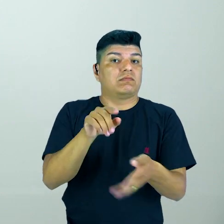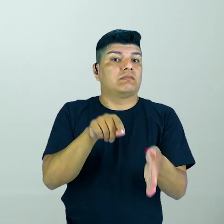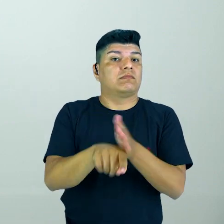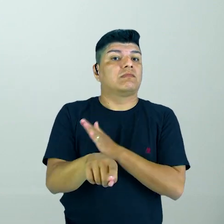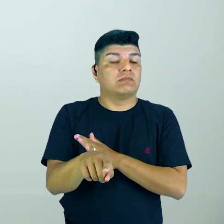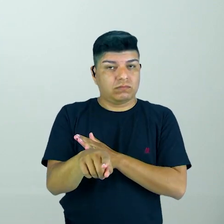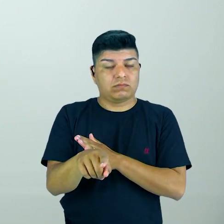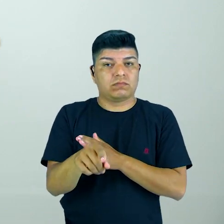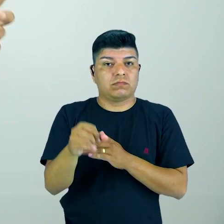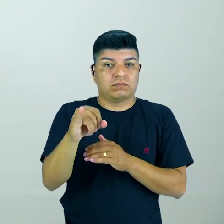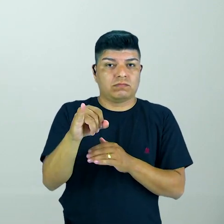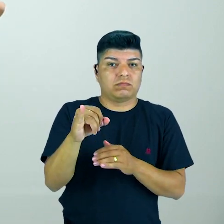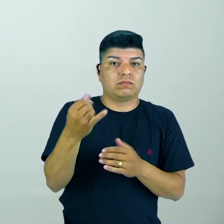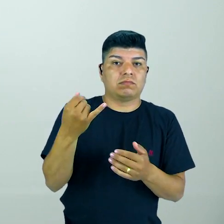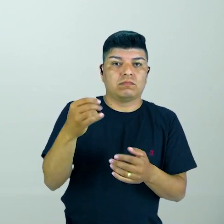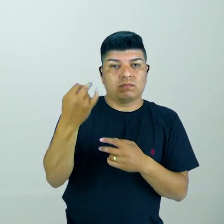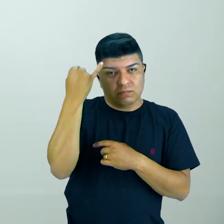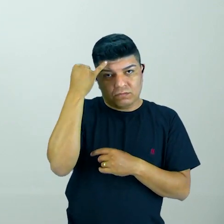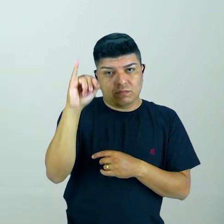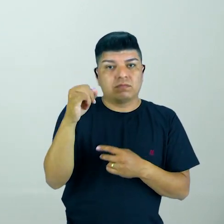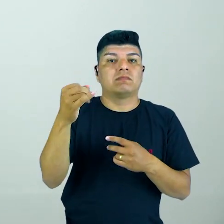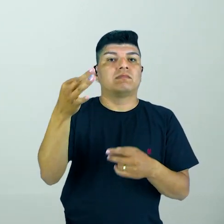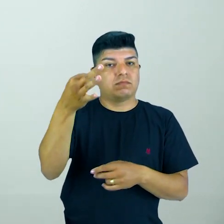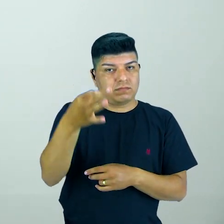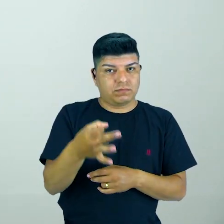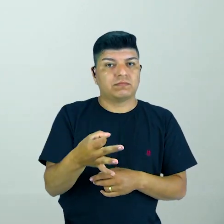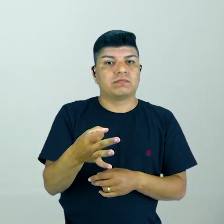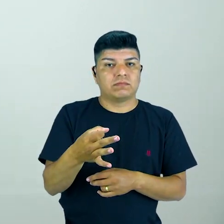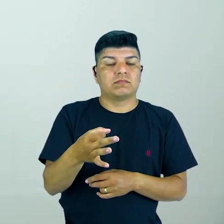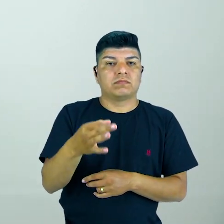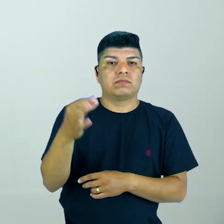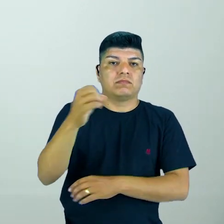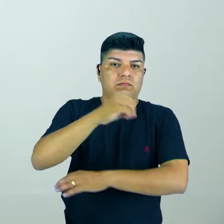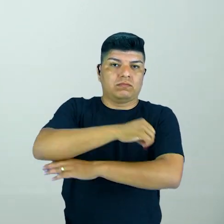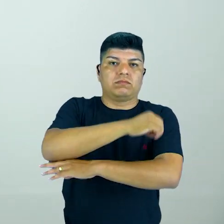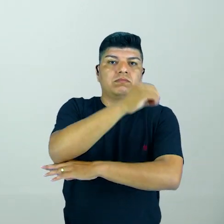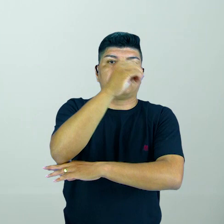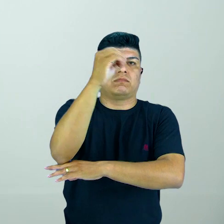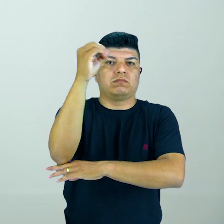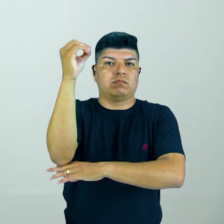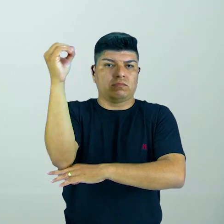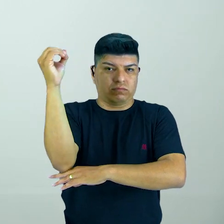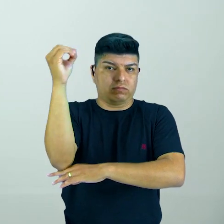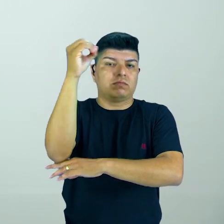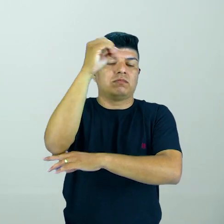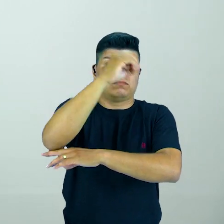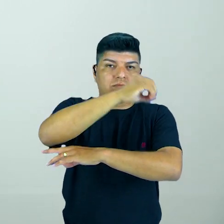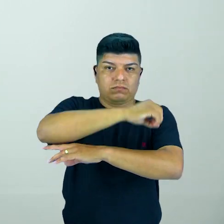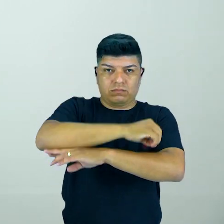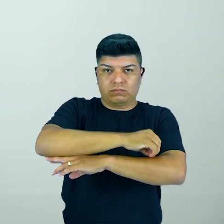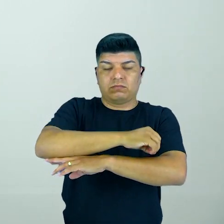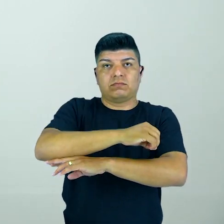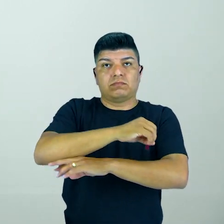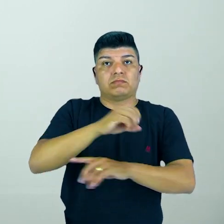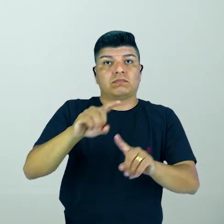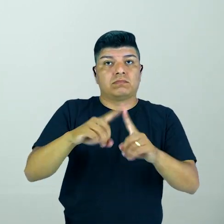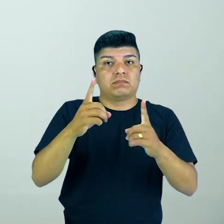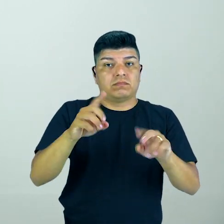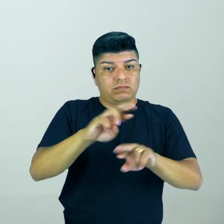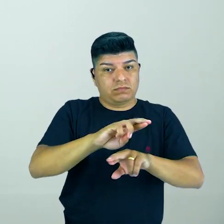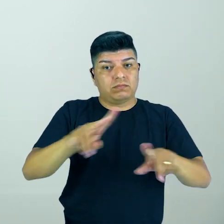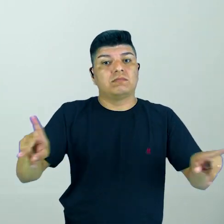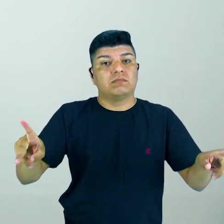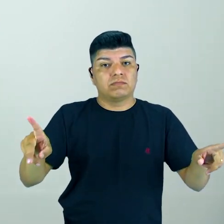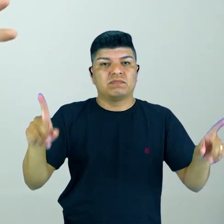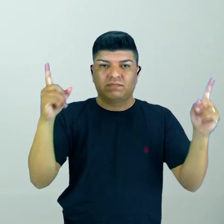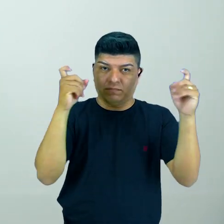Se ele colocar a ideia de equinócio, bate certinho. O Sol nasce a leste e se põe a oeste. Fora do período de equinócio, pessoal, dificilmente